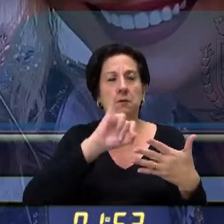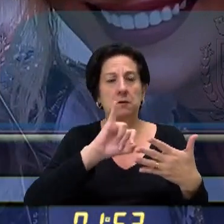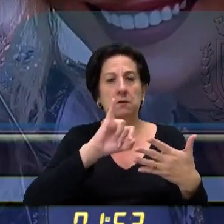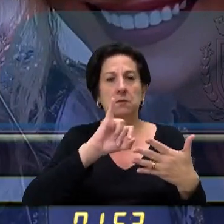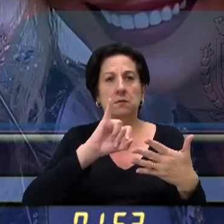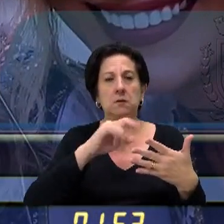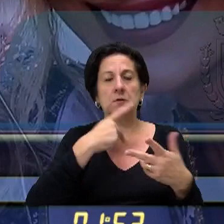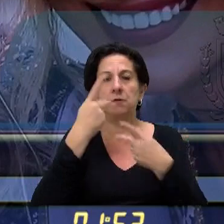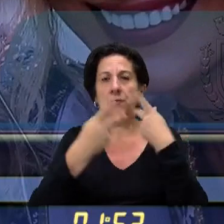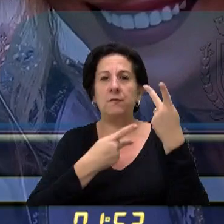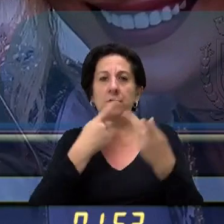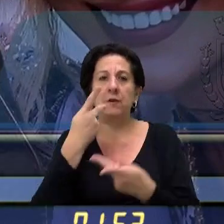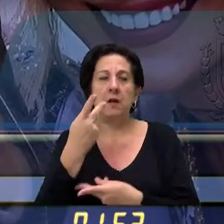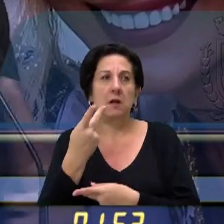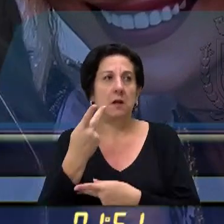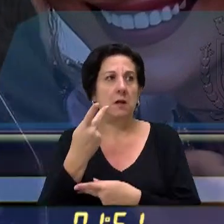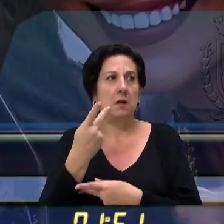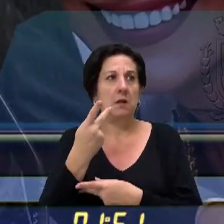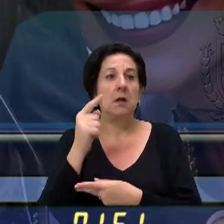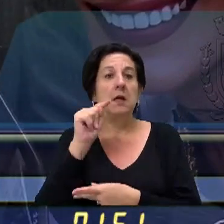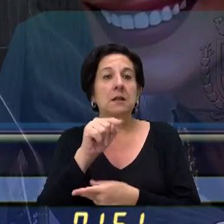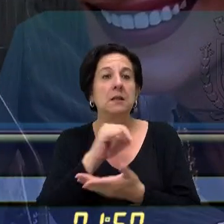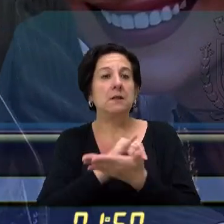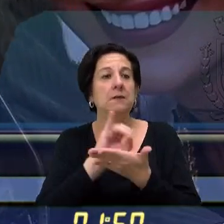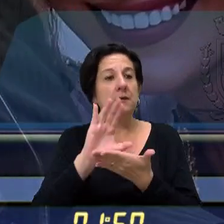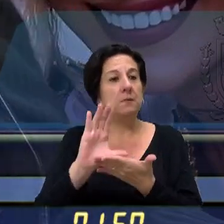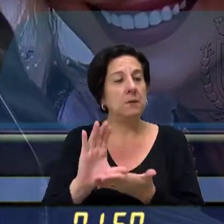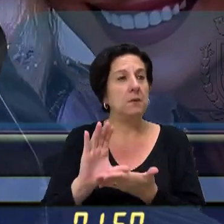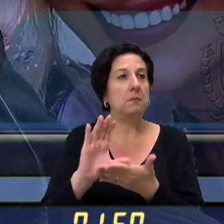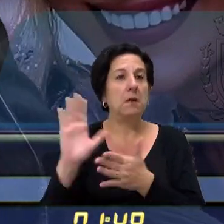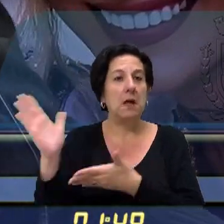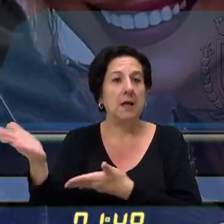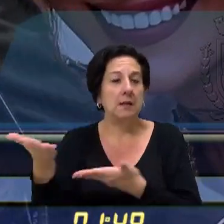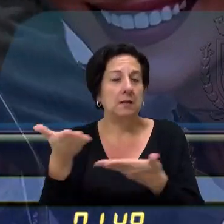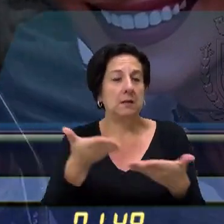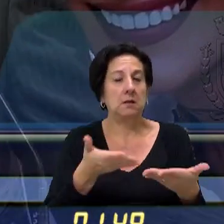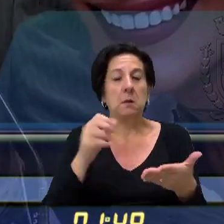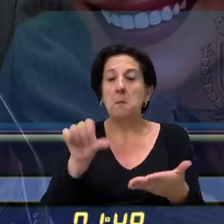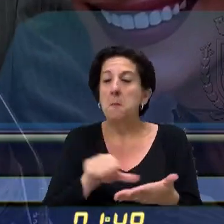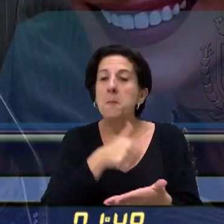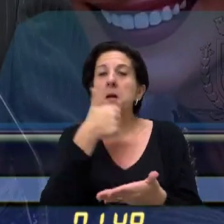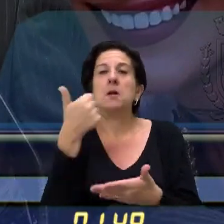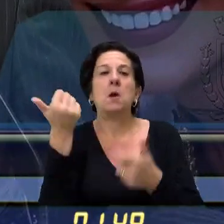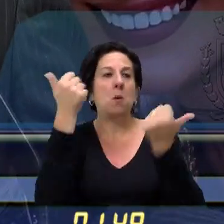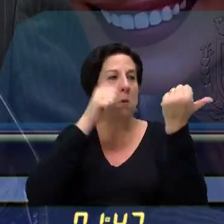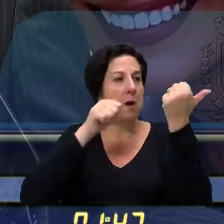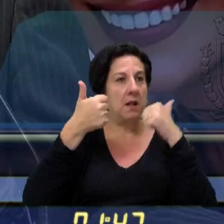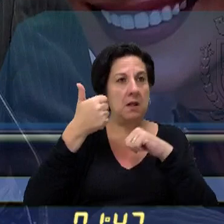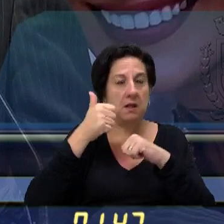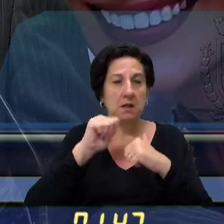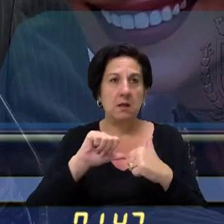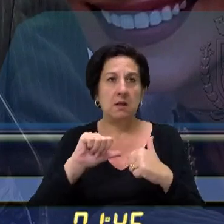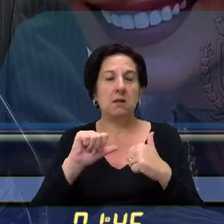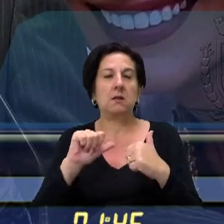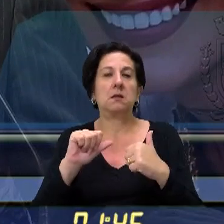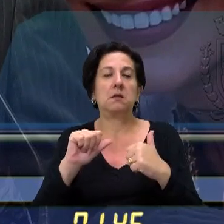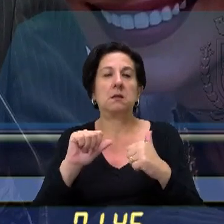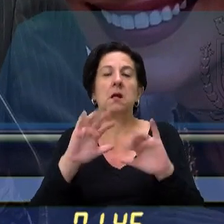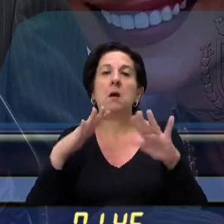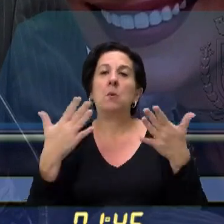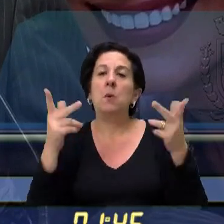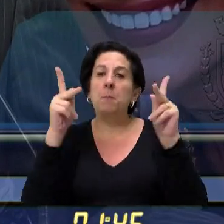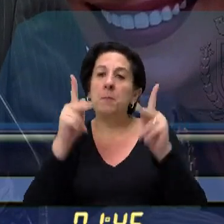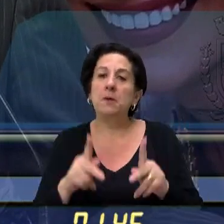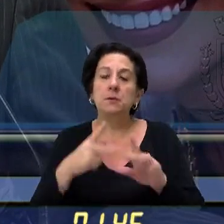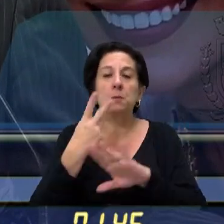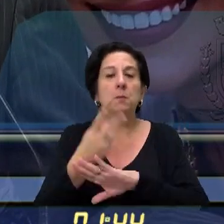importante dizer desses investimentos para atendimento e melhoria da qualidade quando as